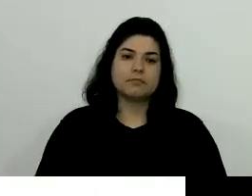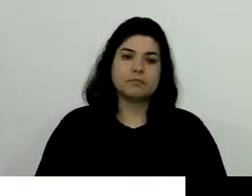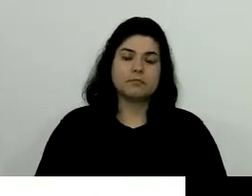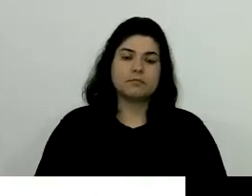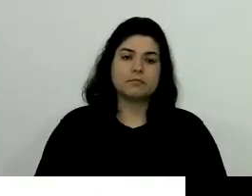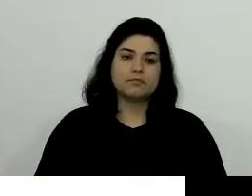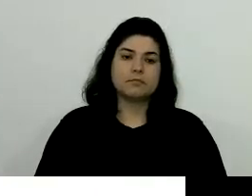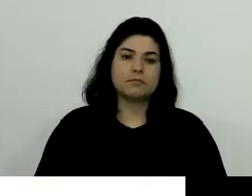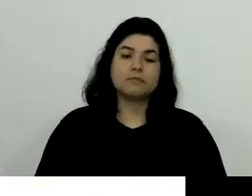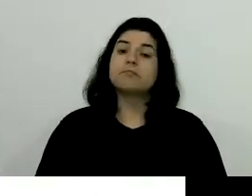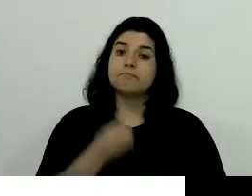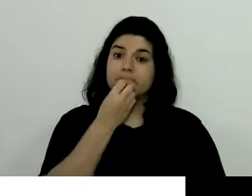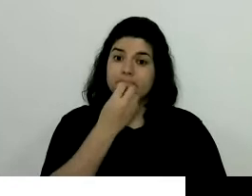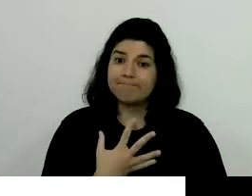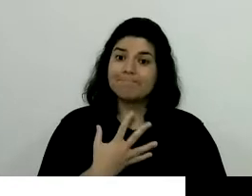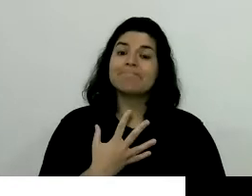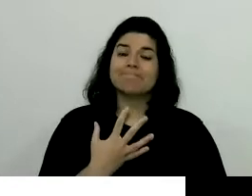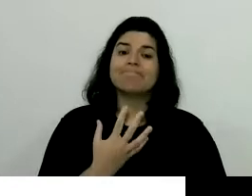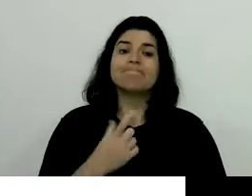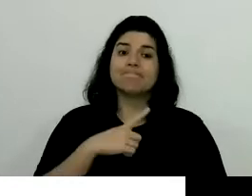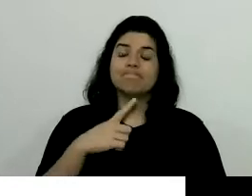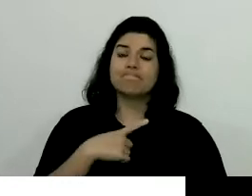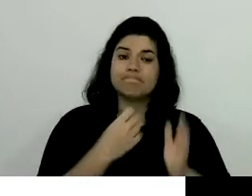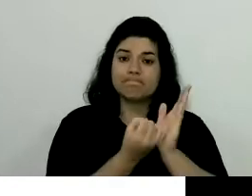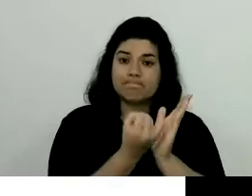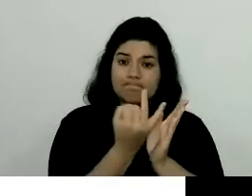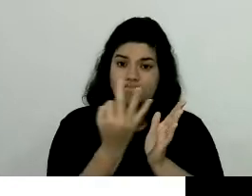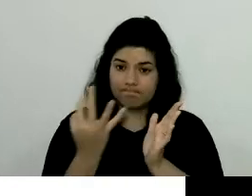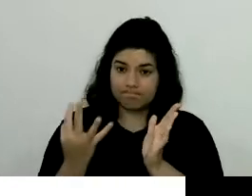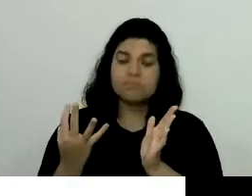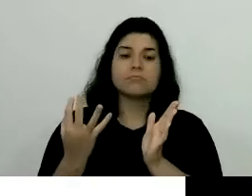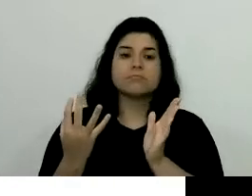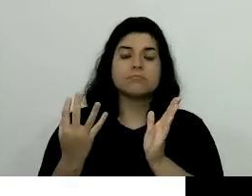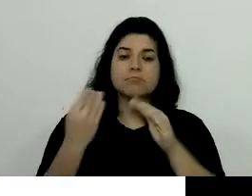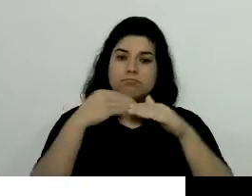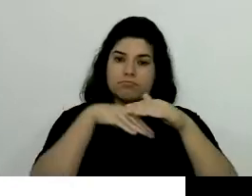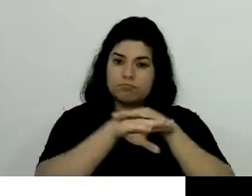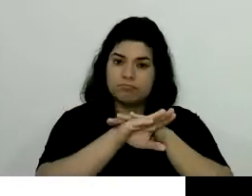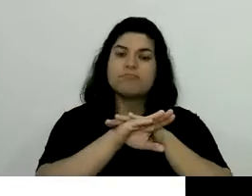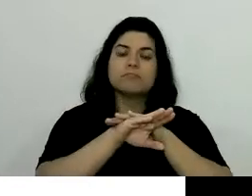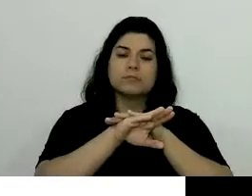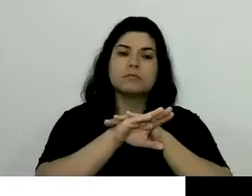Bom, a coleção, nós tivemos aproximadamente